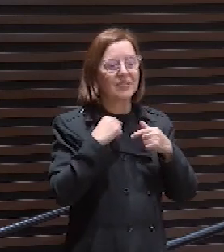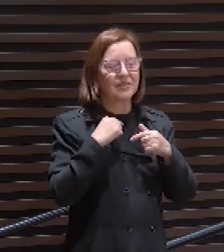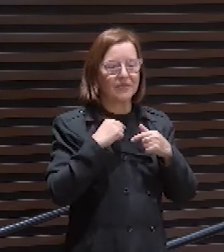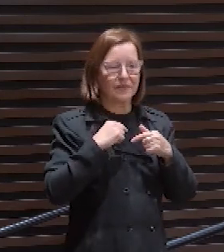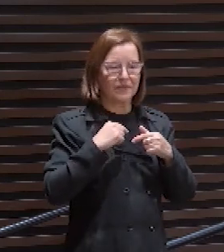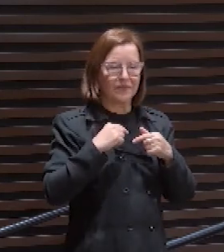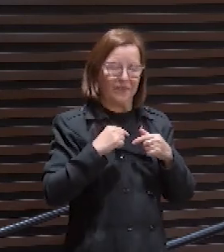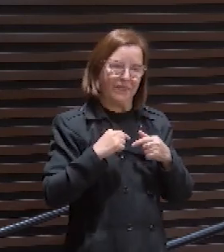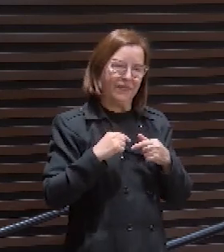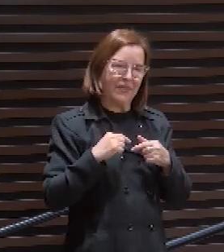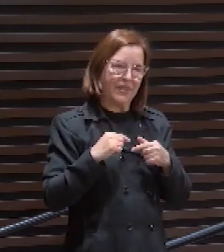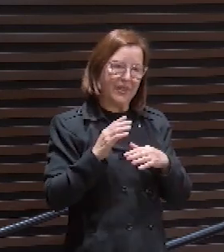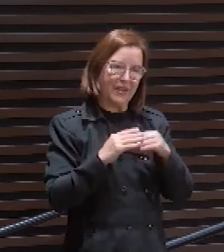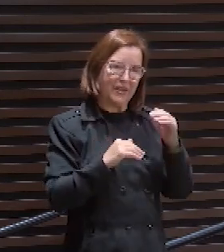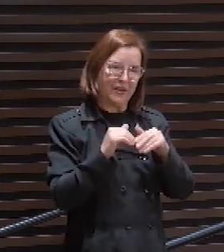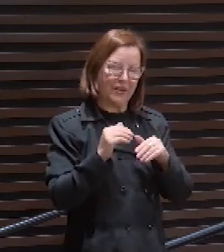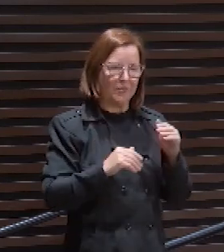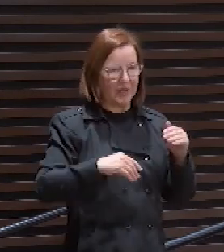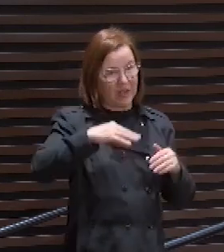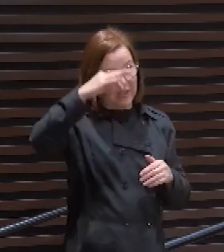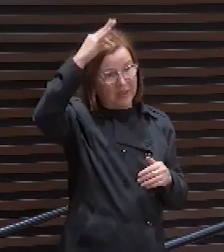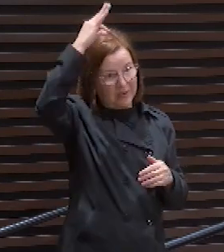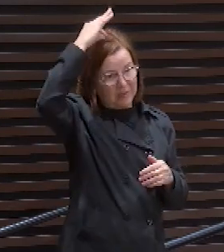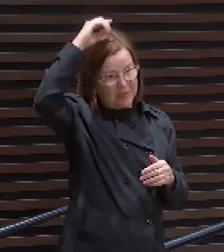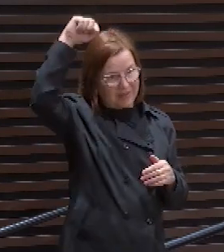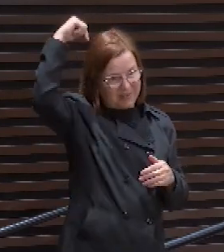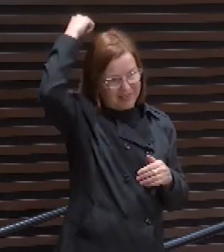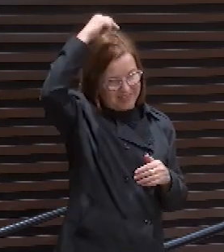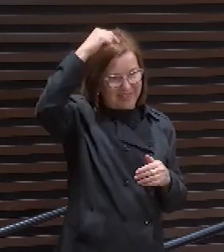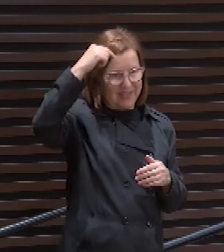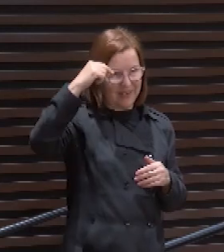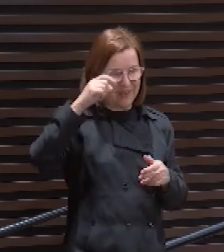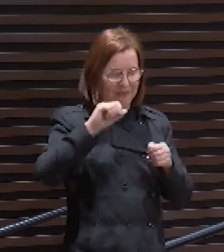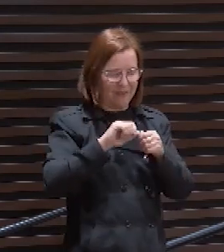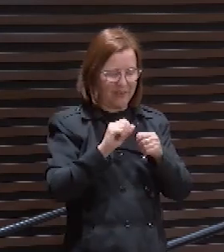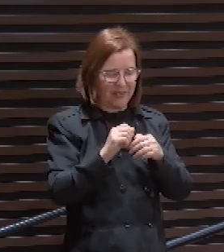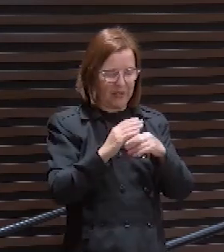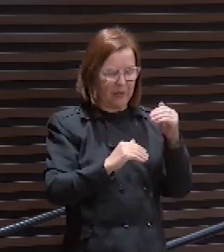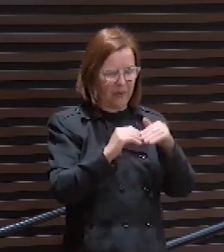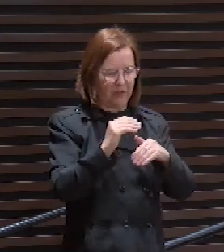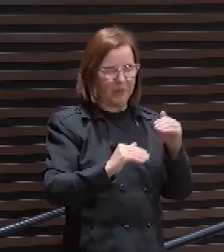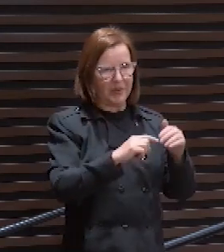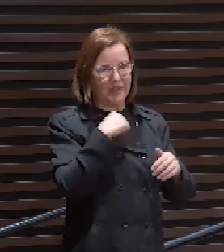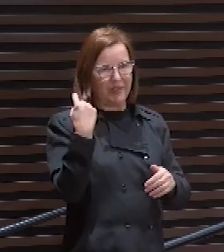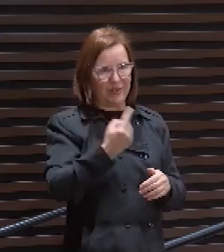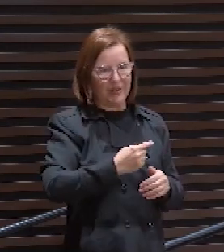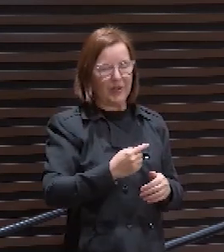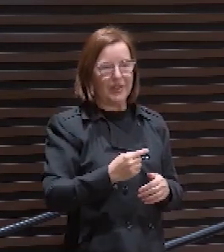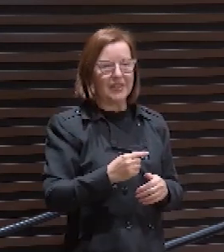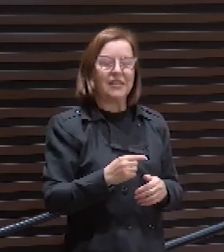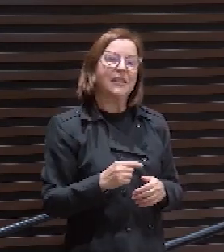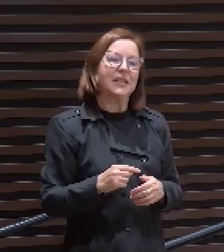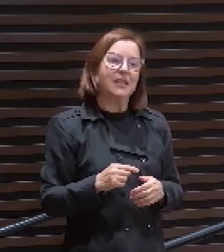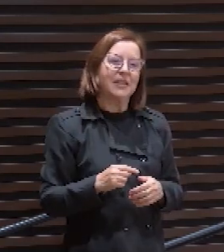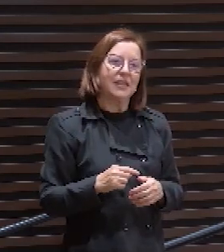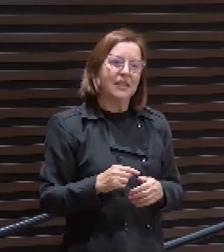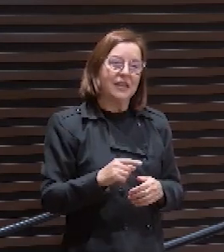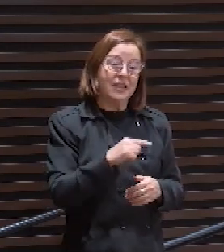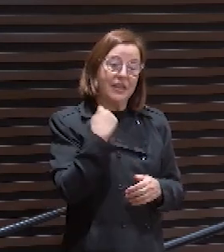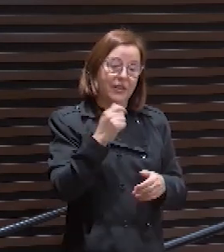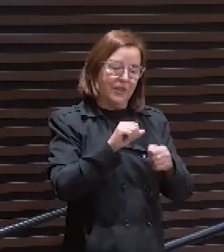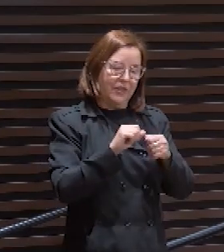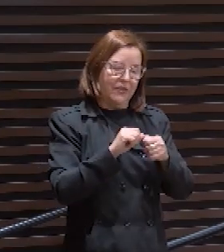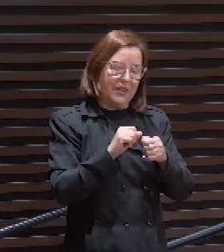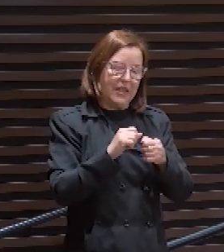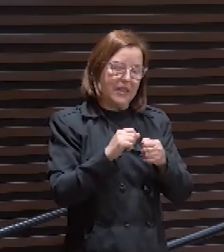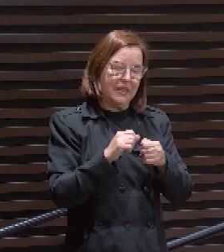em nós, despojando os pecados e nos conformando cada vez mais à imagem de Cristo. Esse